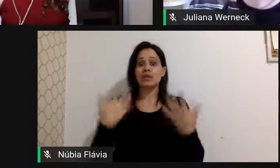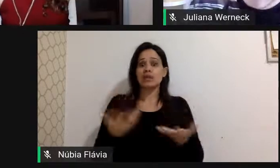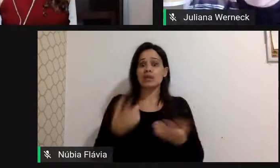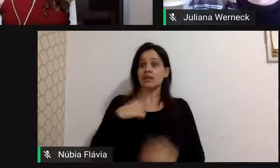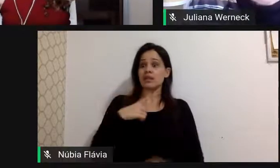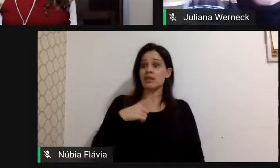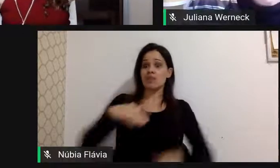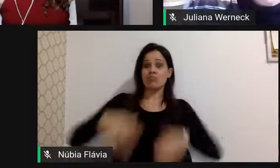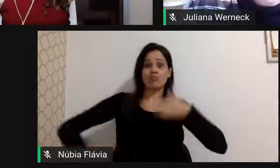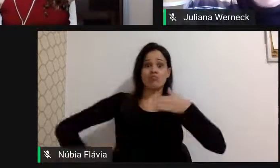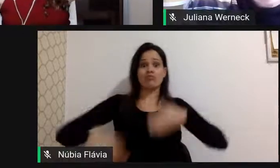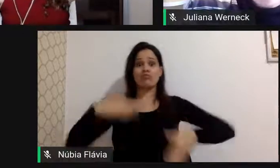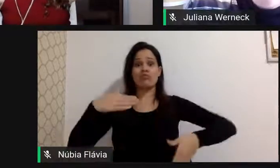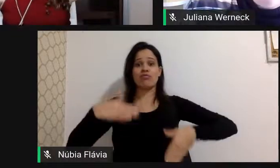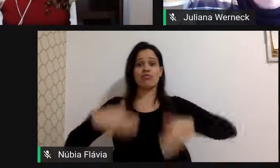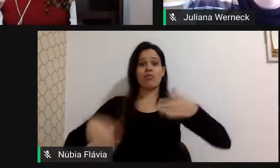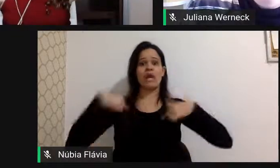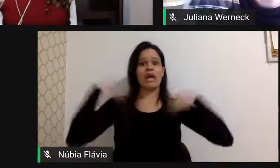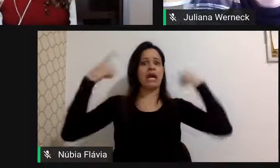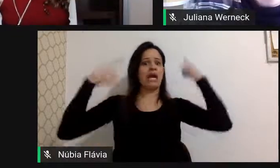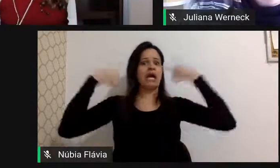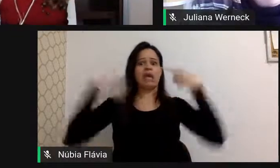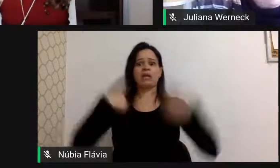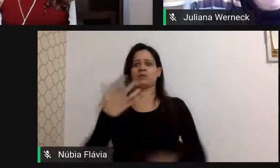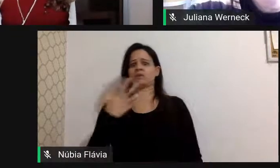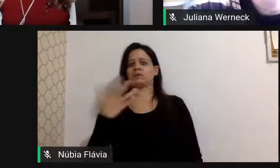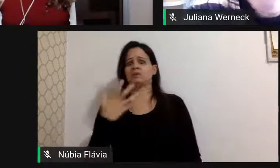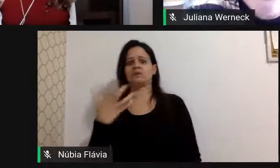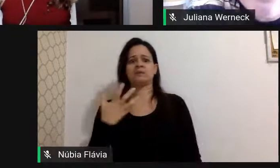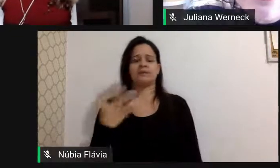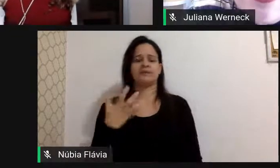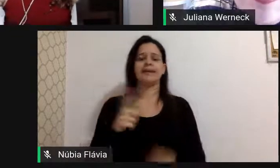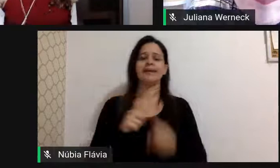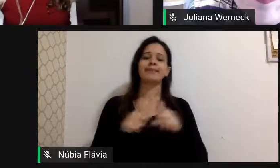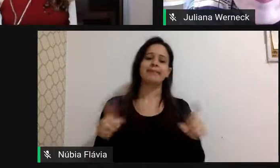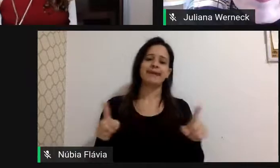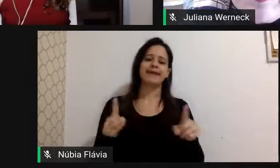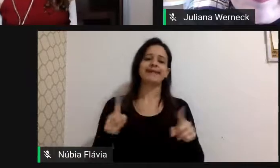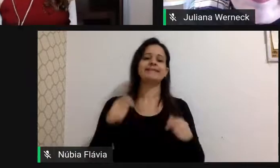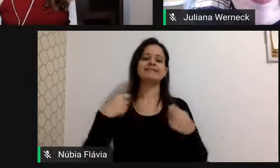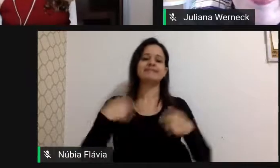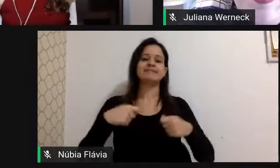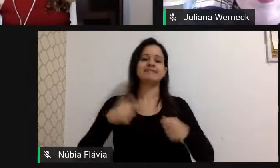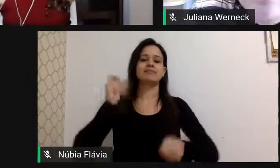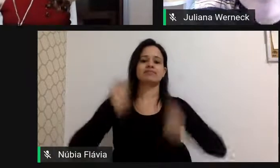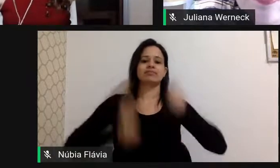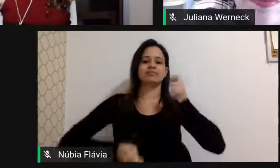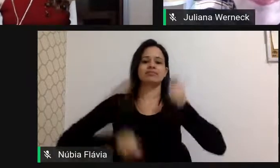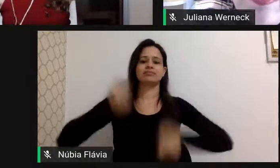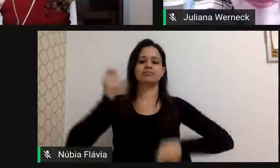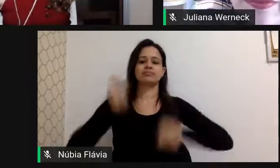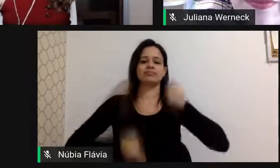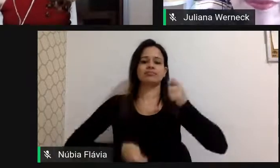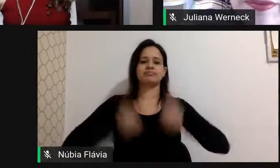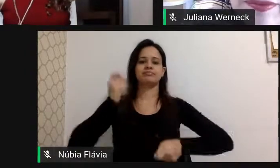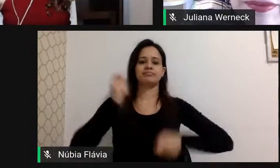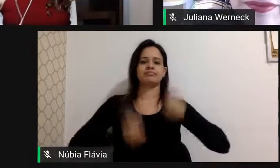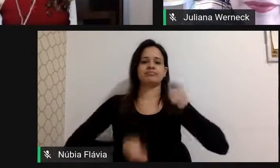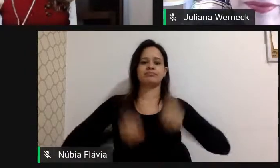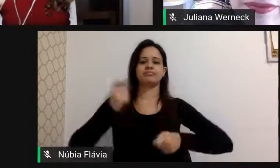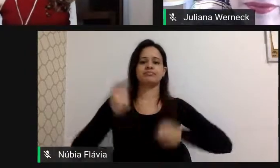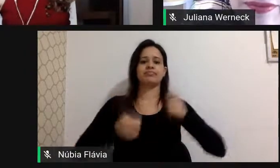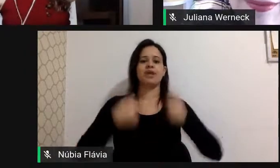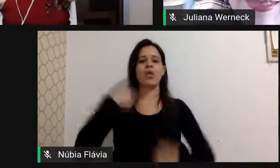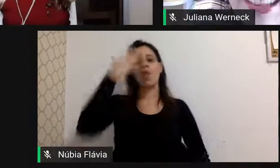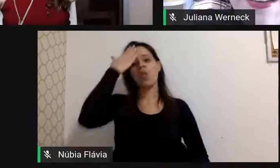eu fiquei enlouquecida para fazer parte. Mas tinha uma questão, a fanfarra tem a banda, né, o pessoal que toca os instrumentos, eu não sabia